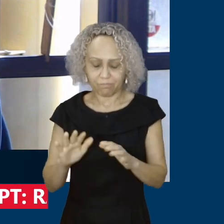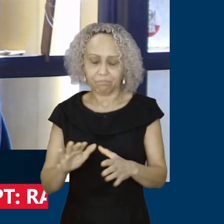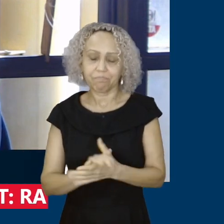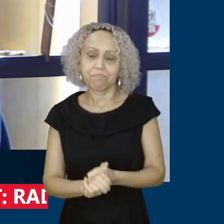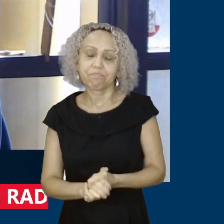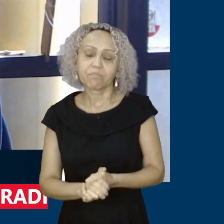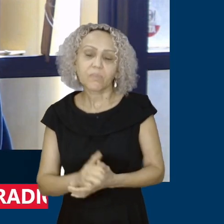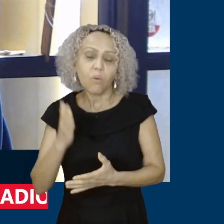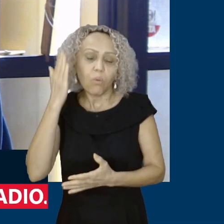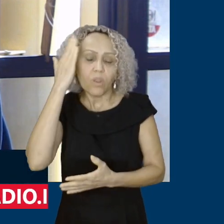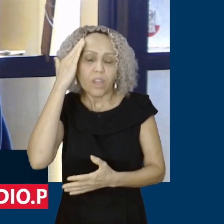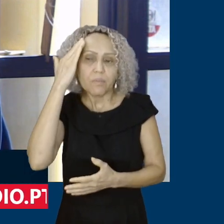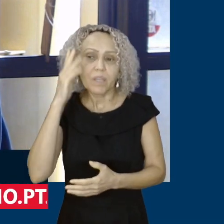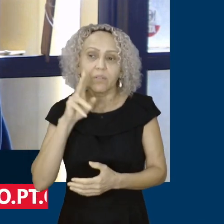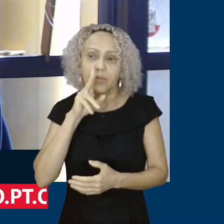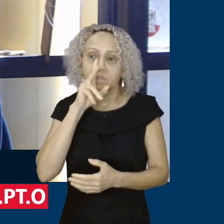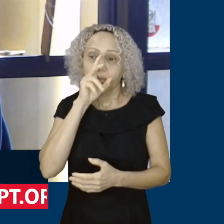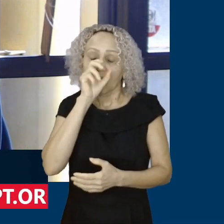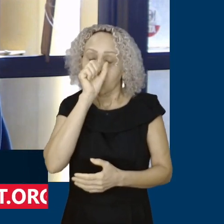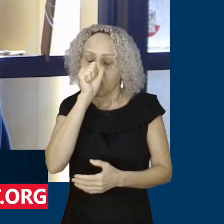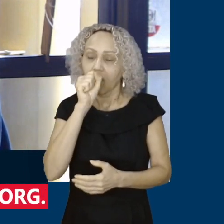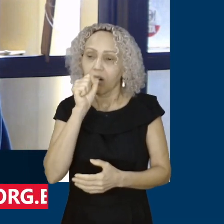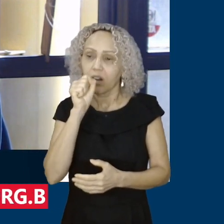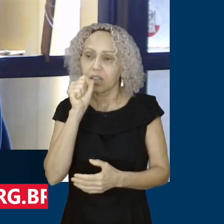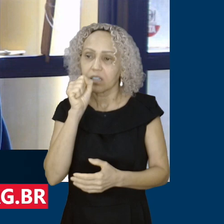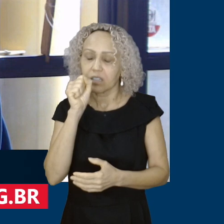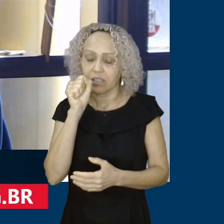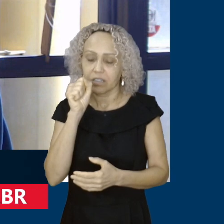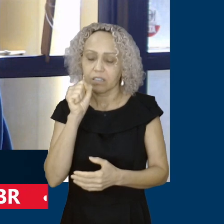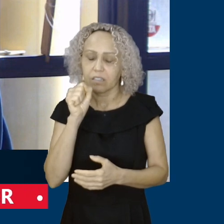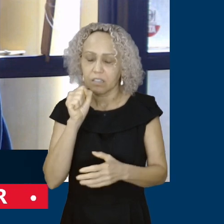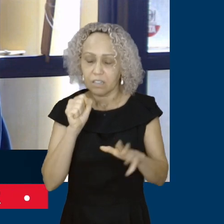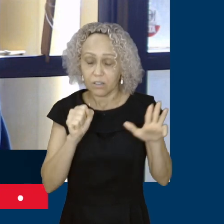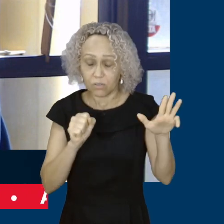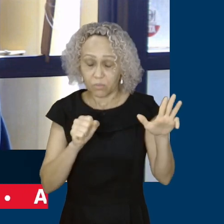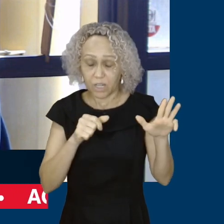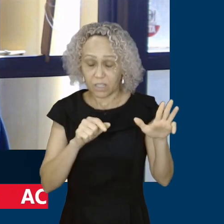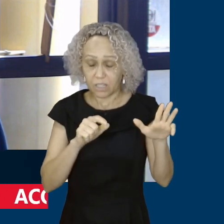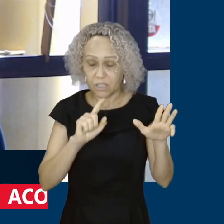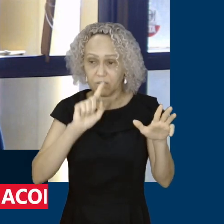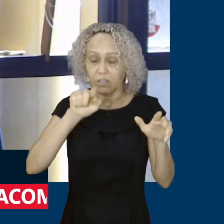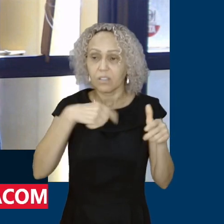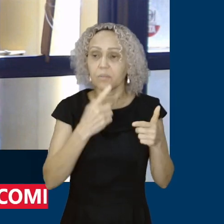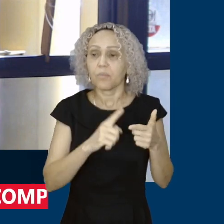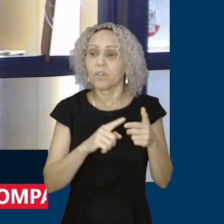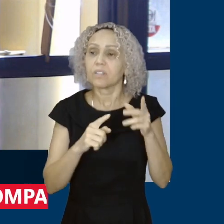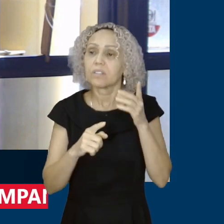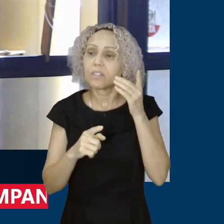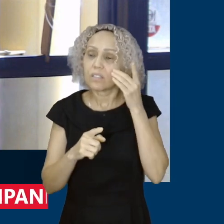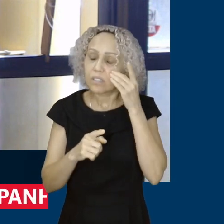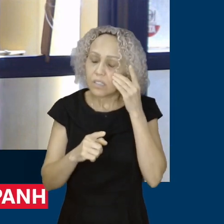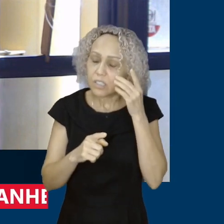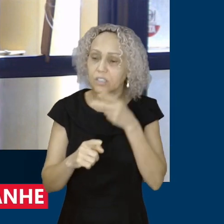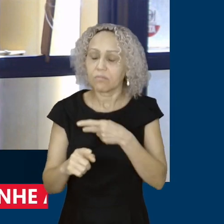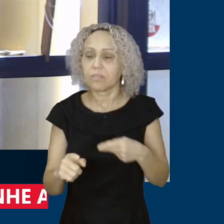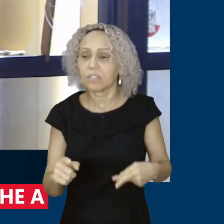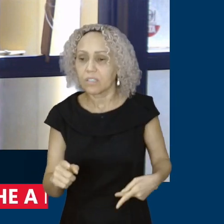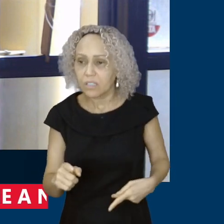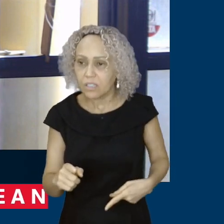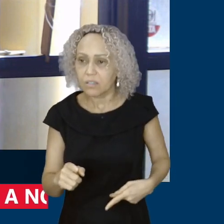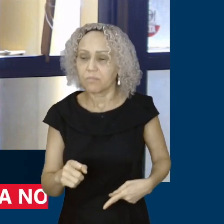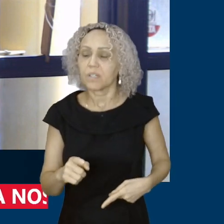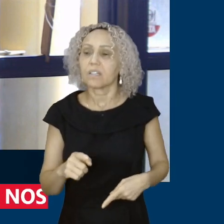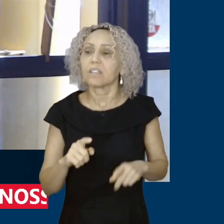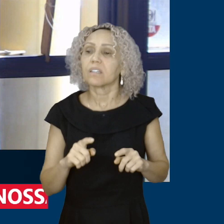forte, e o Brasil, no governo, em especial o governo do presidente Lula e depois da presidenta Dilma, deu continuidade, é que no debate